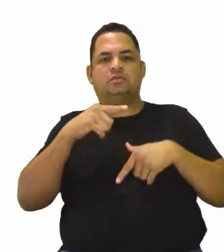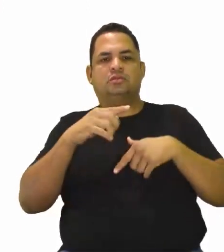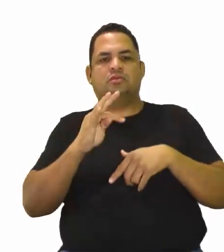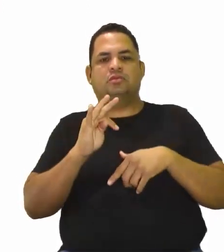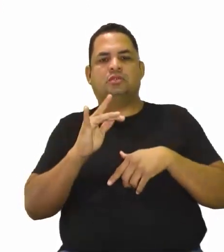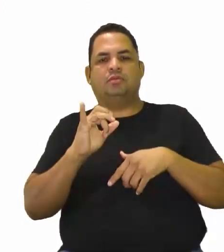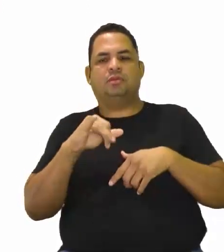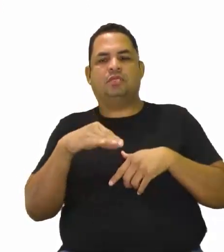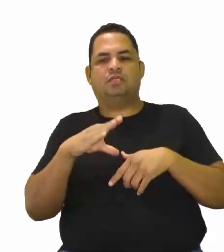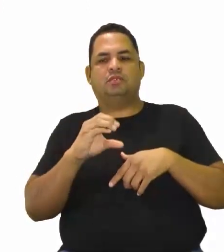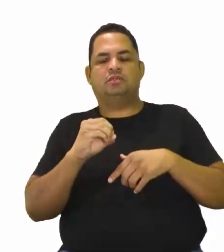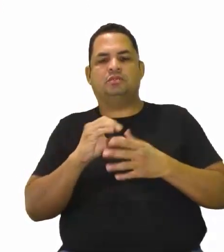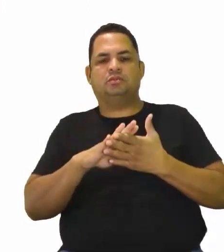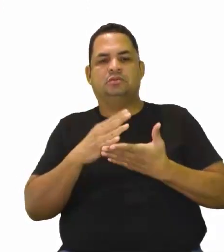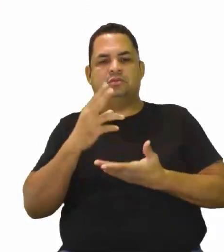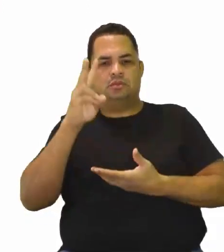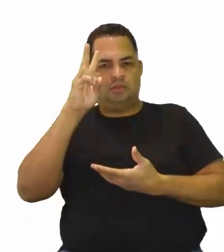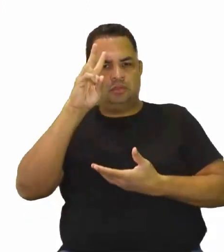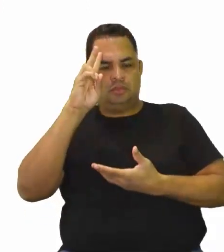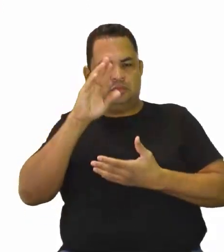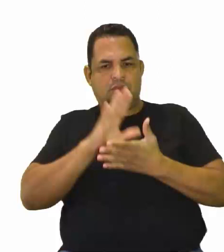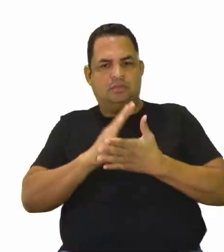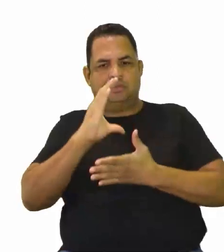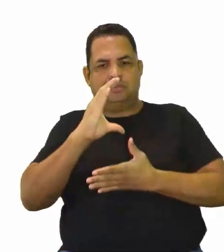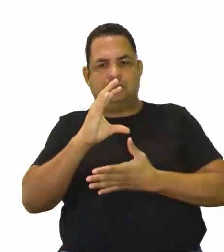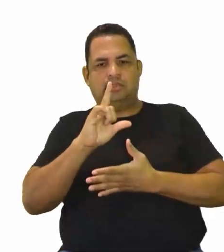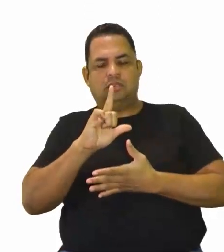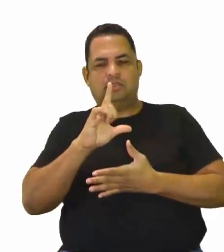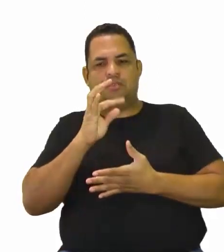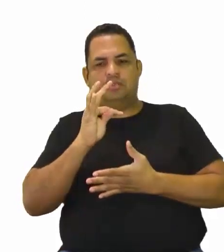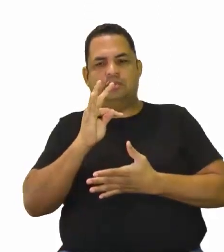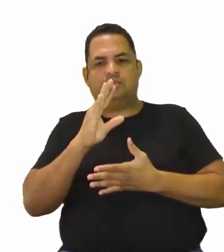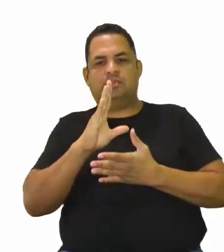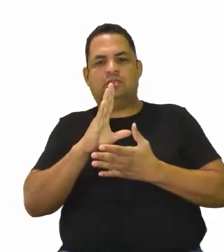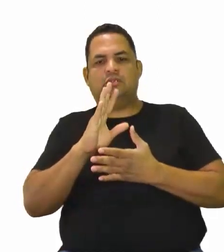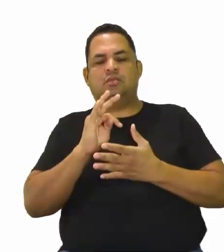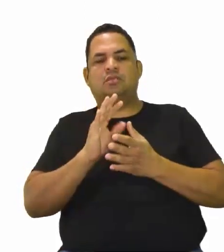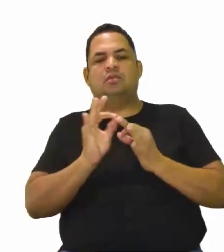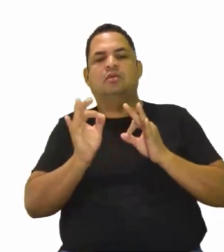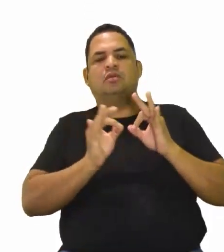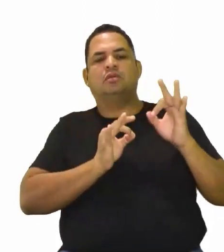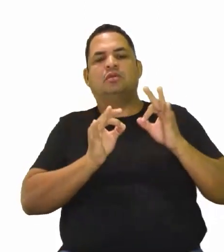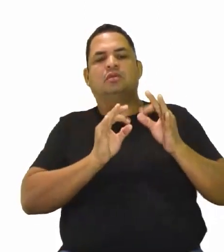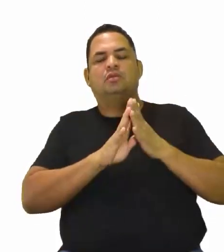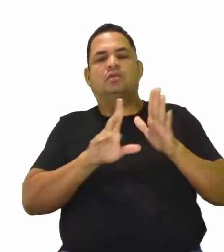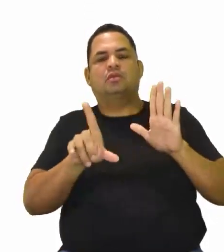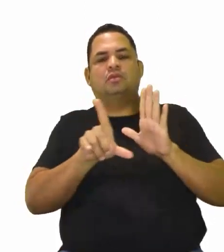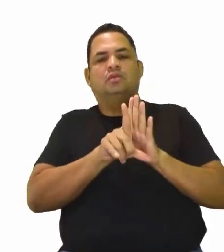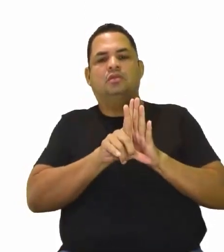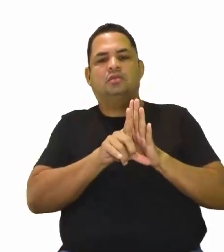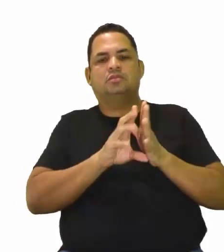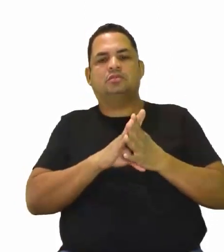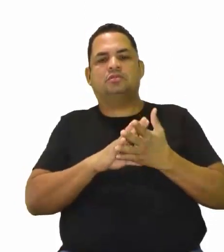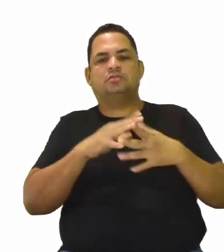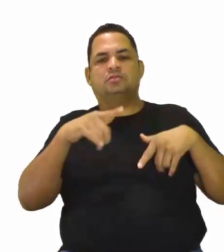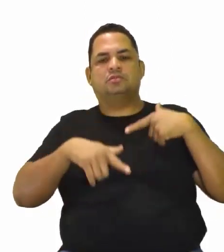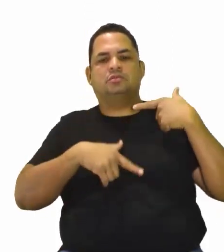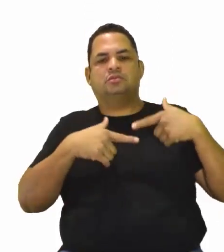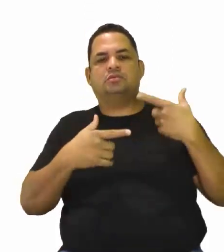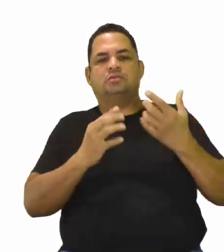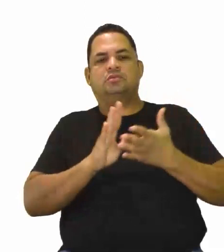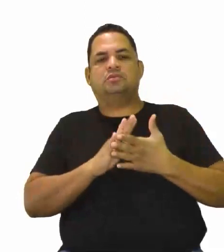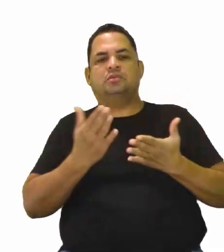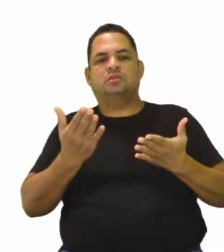trabalhismo, lembra da CLT, da consolidação das leis trabalhistas? É justamente no governo de Getúlio